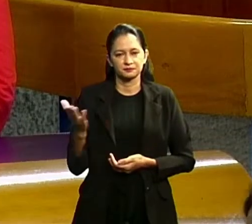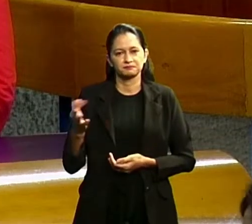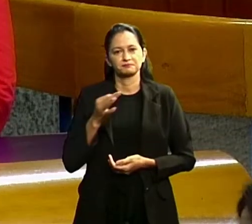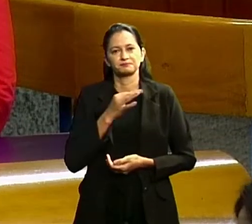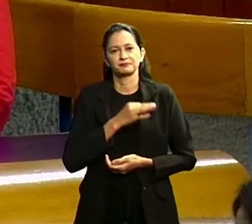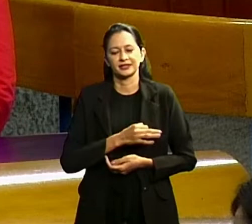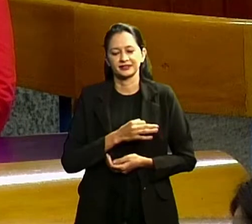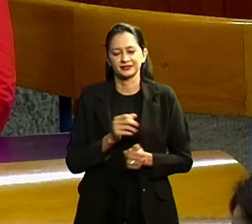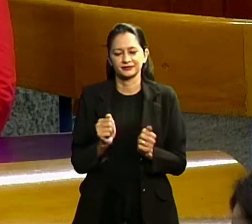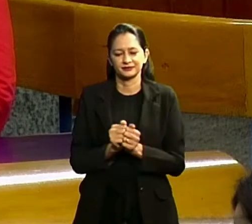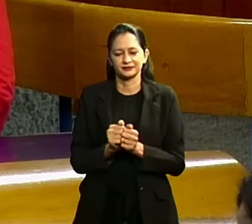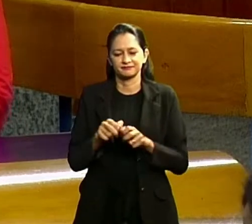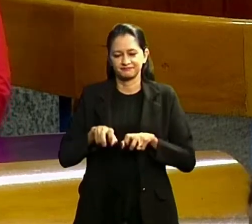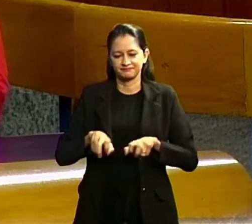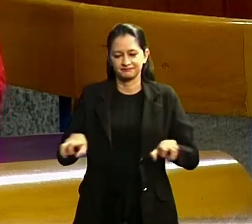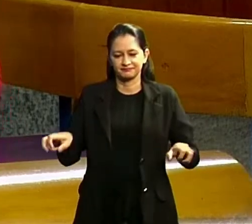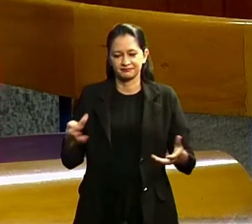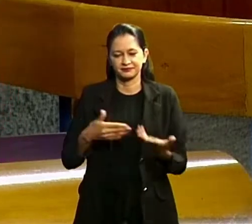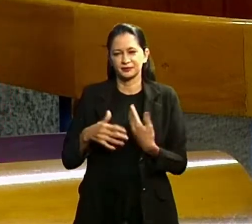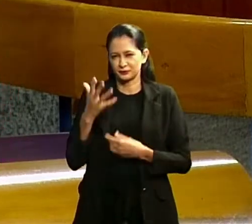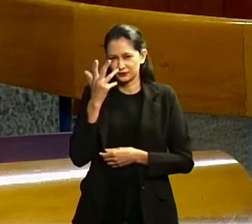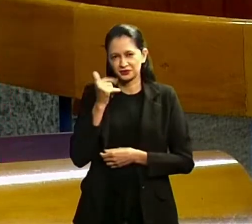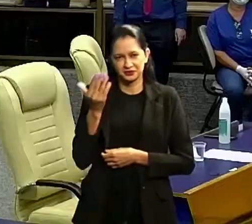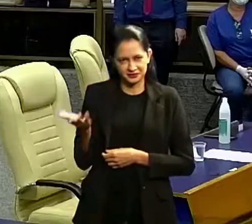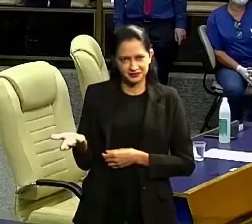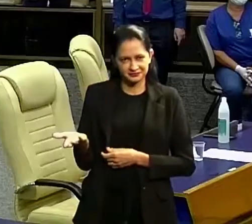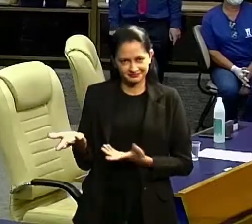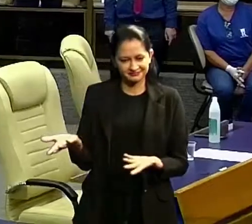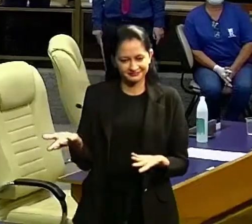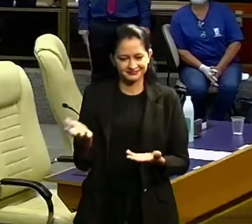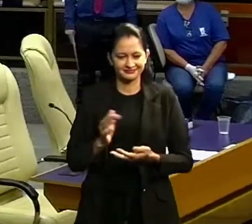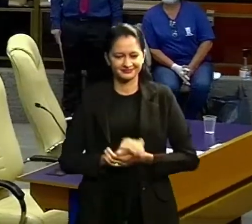merece. Ela é bonita, né, gente?